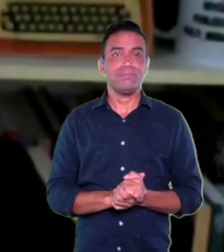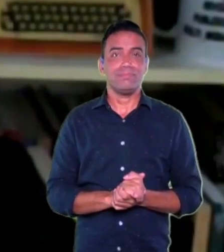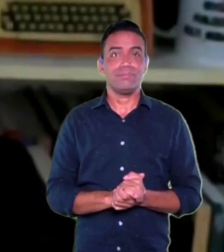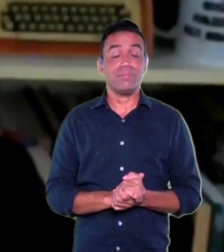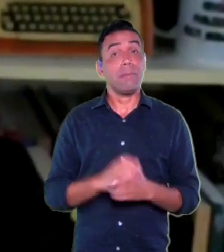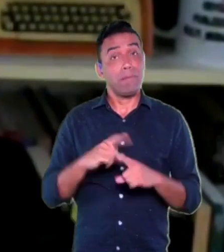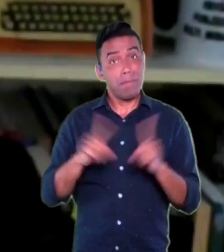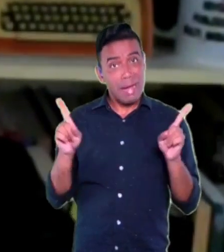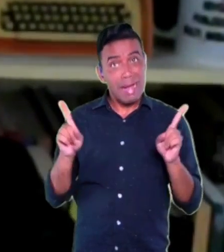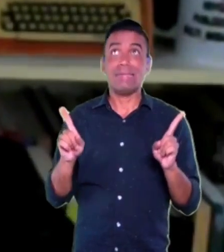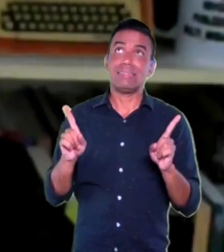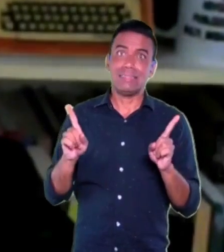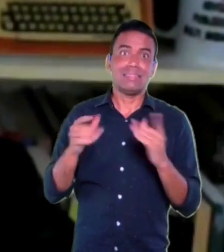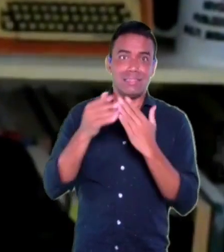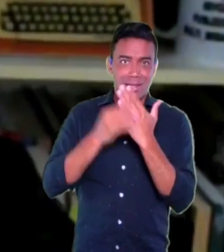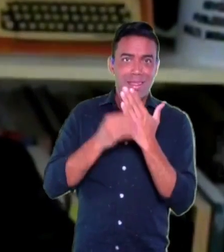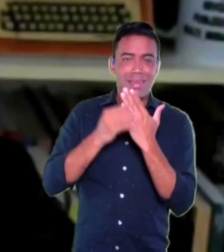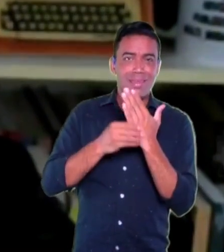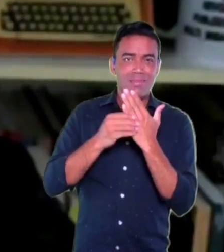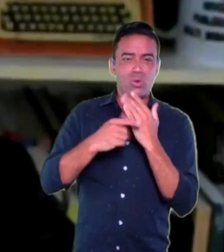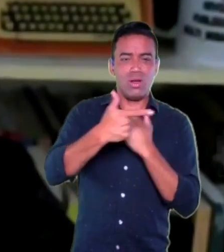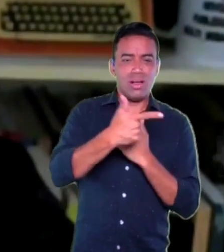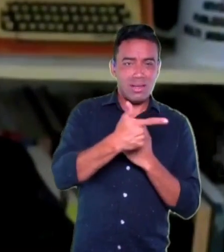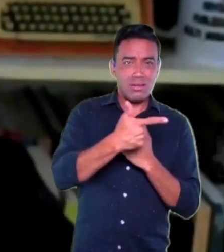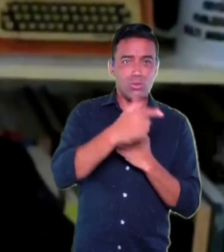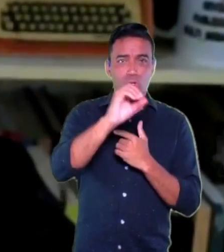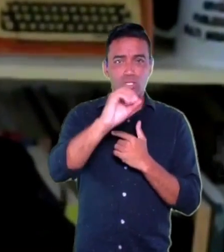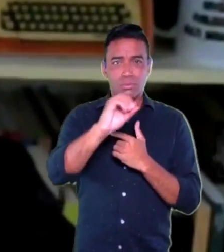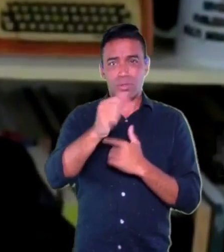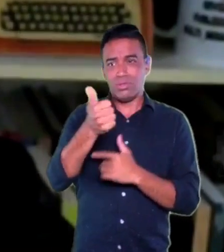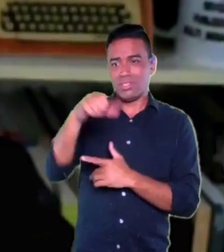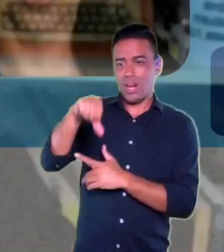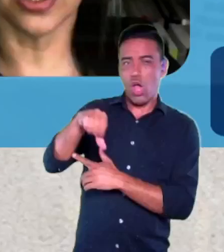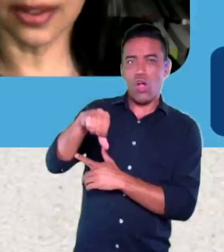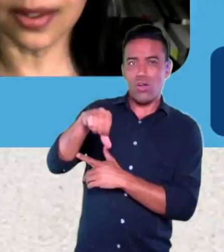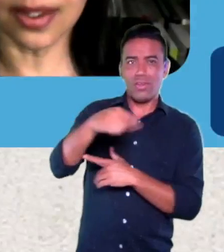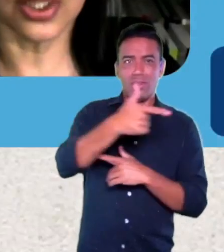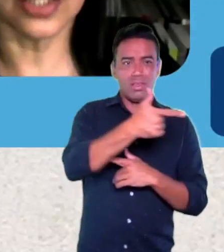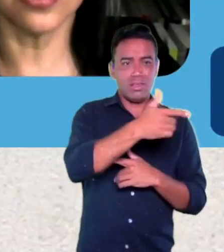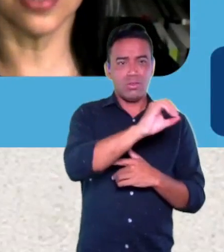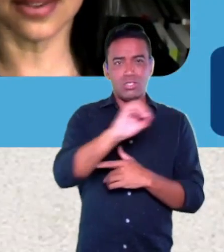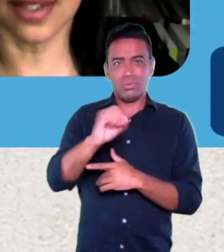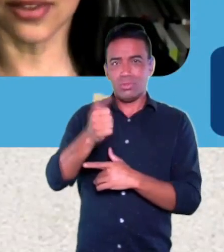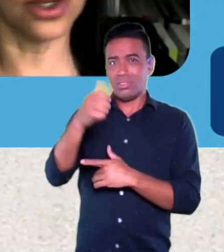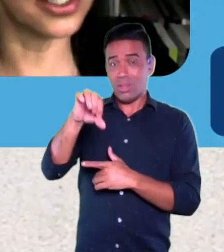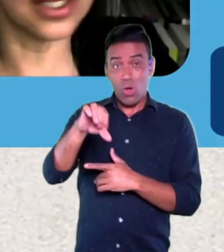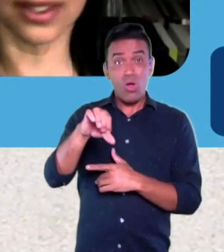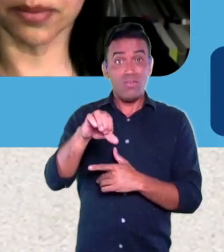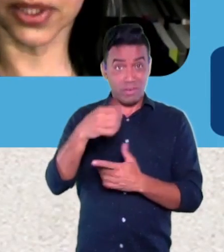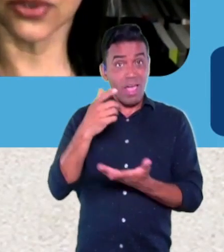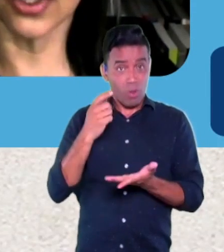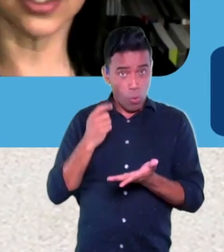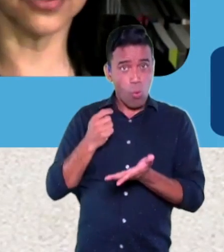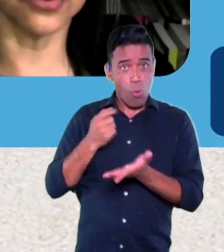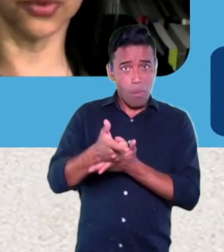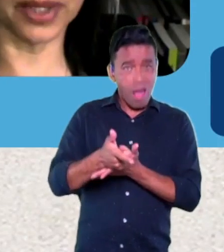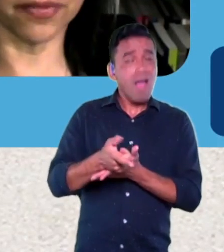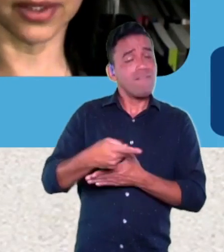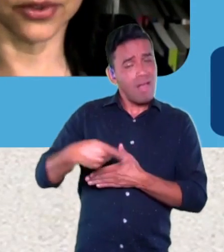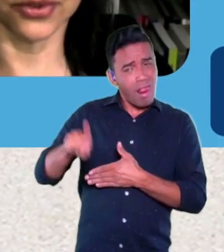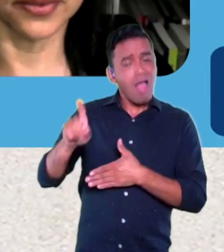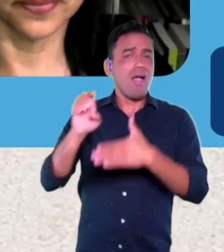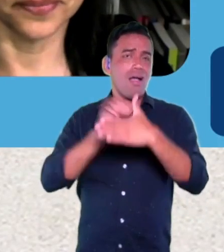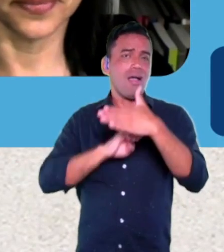ele é ele é de 2019, né? Mas tá em catálogo ainda. Se alguém se interessar, é só ir lá na Impressões, está